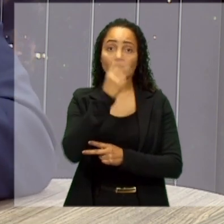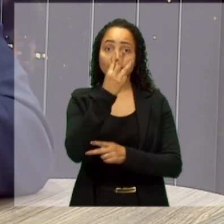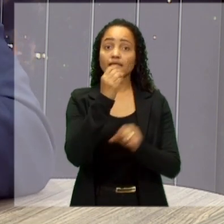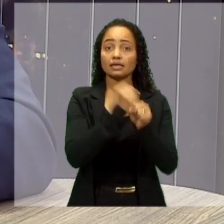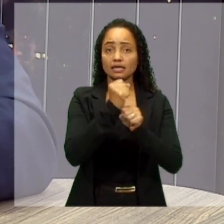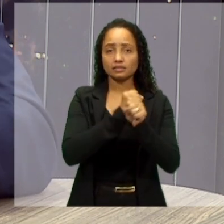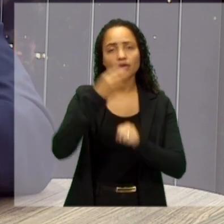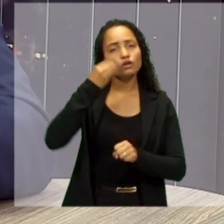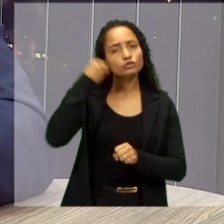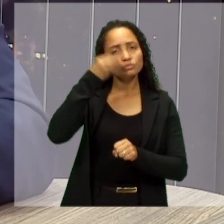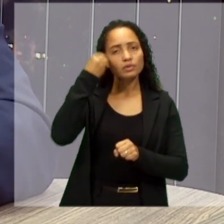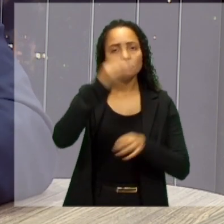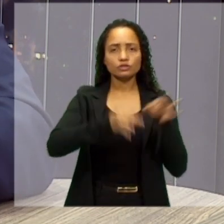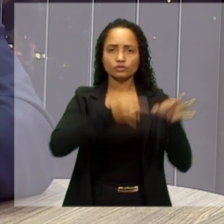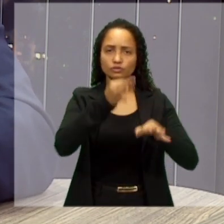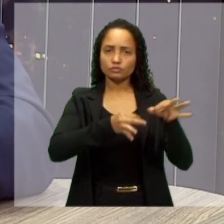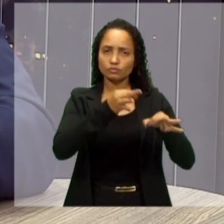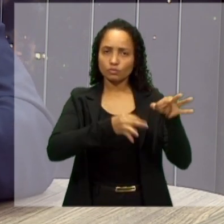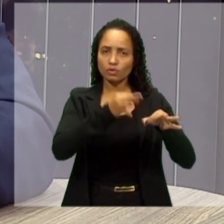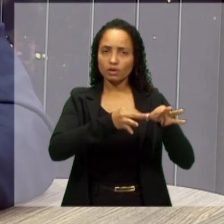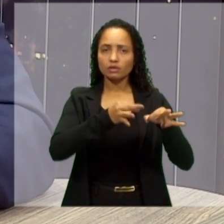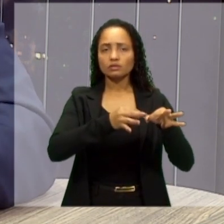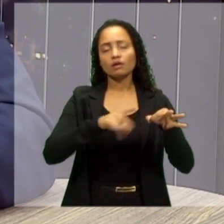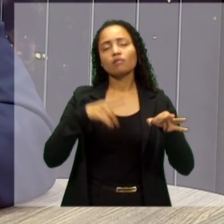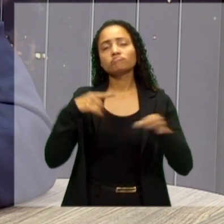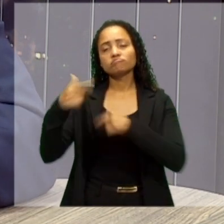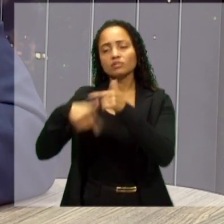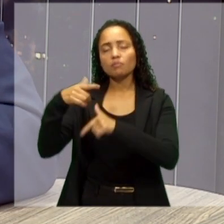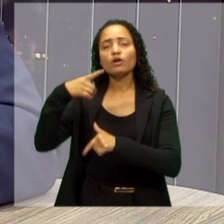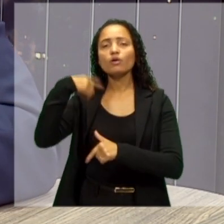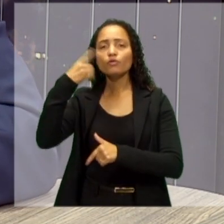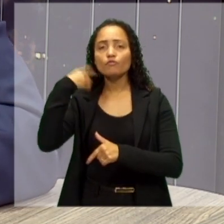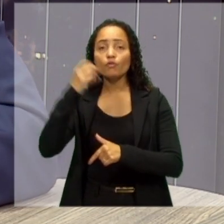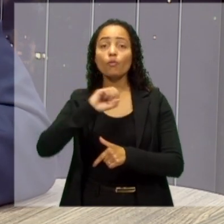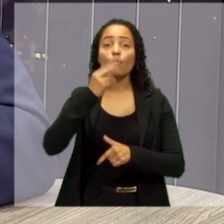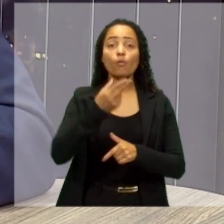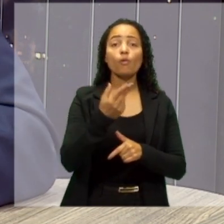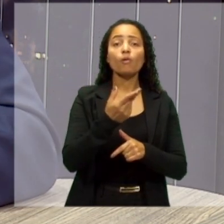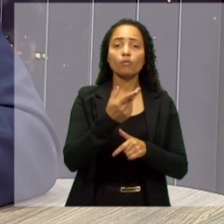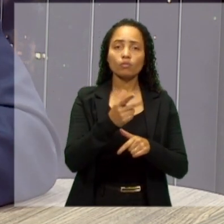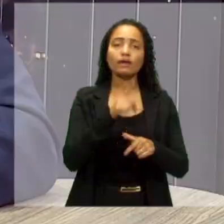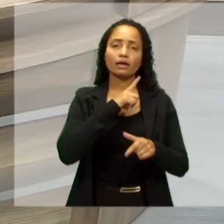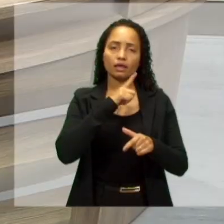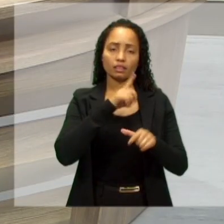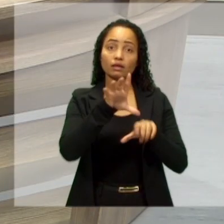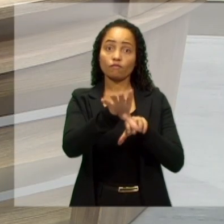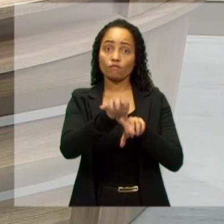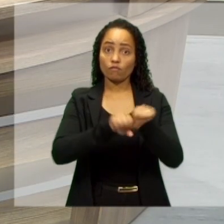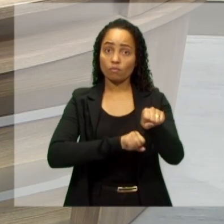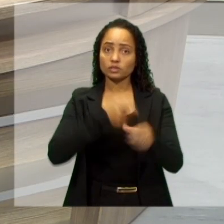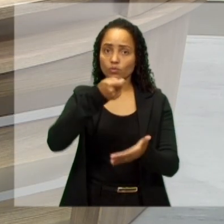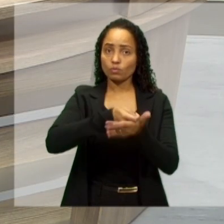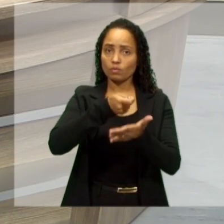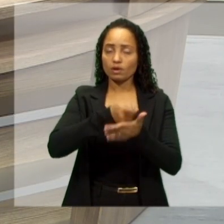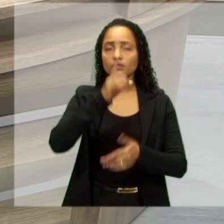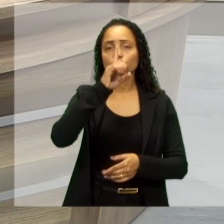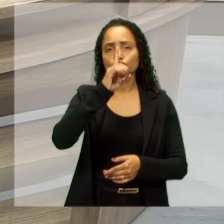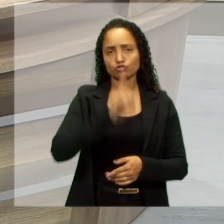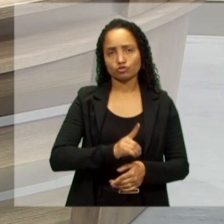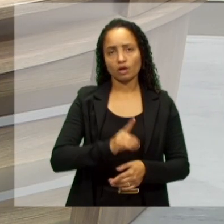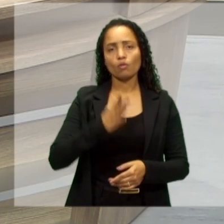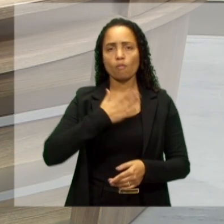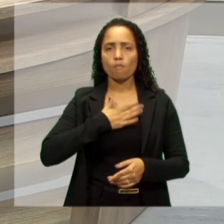quanto exercendo algum outro cargo em que se exija a formação em direito. No meu caso, foi